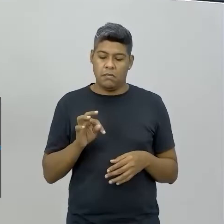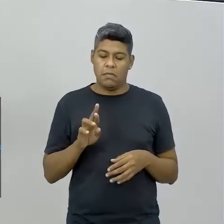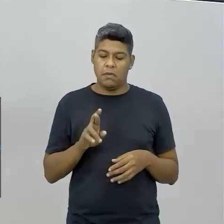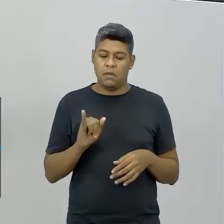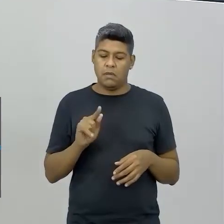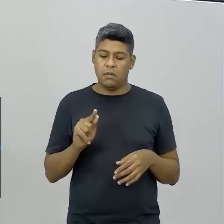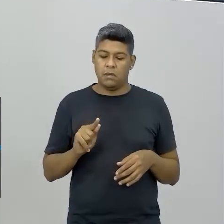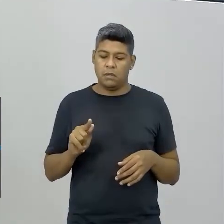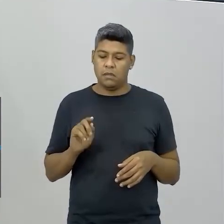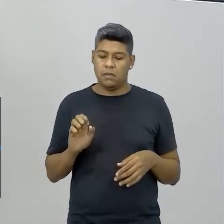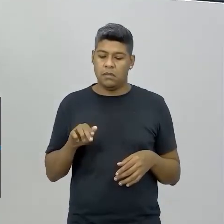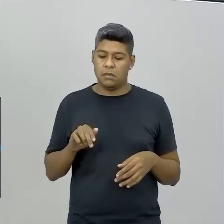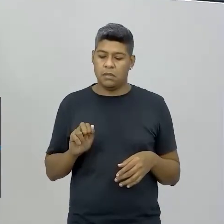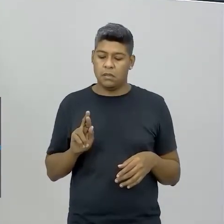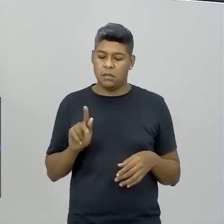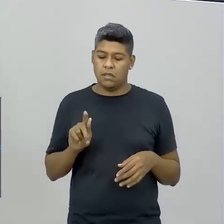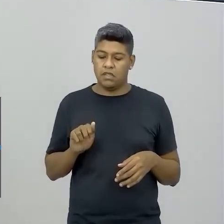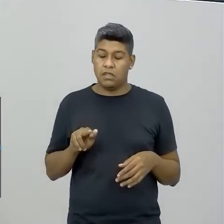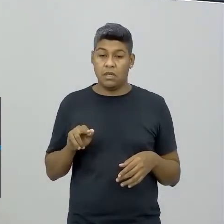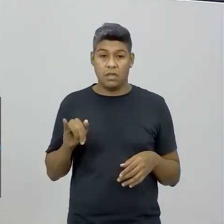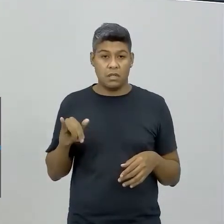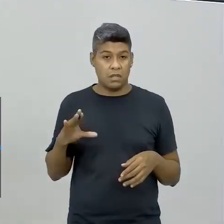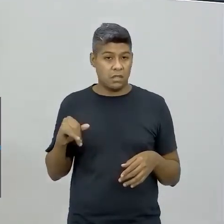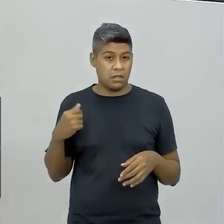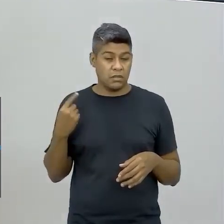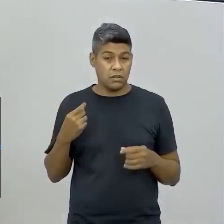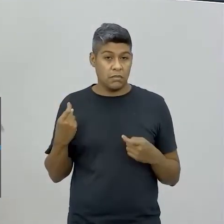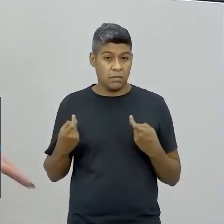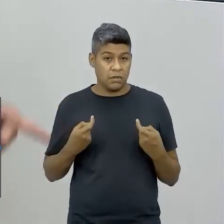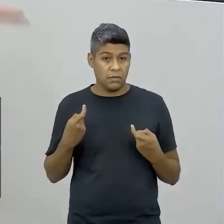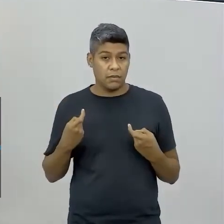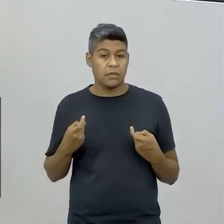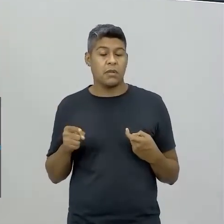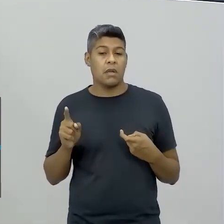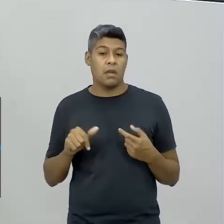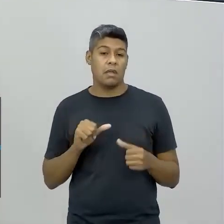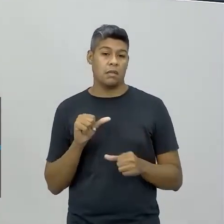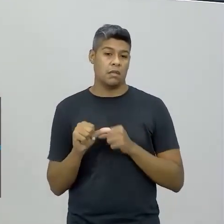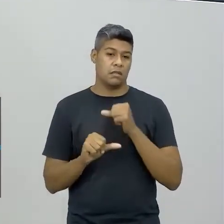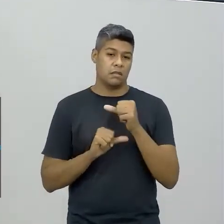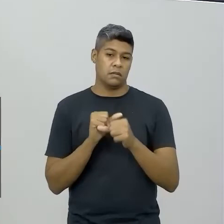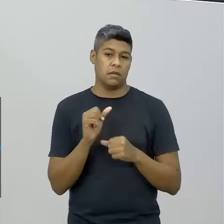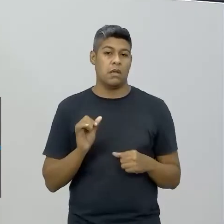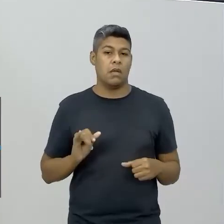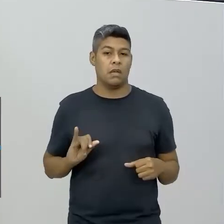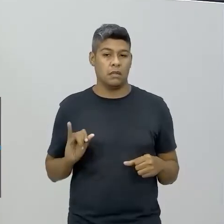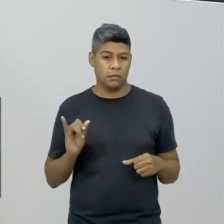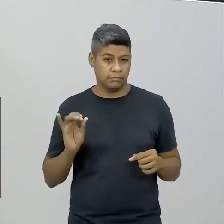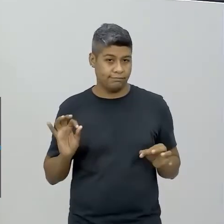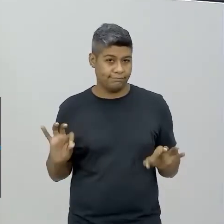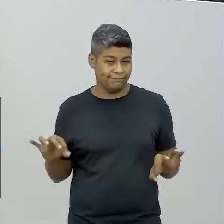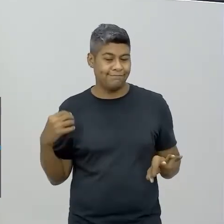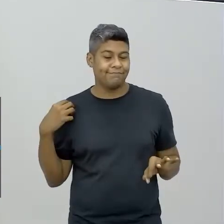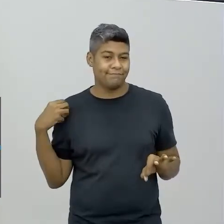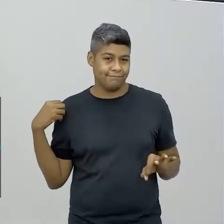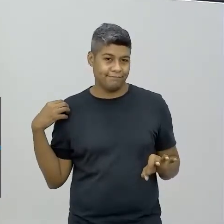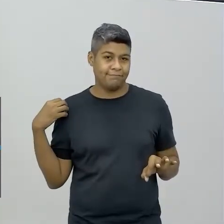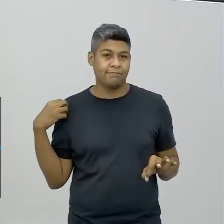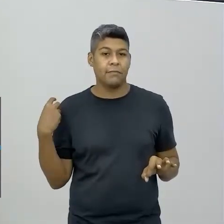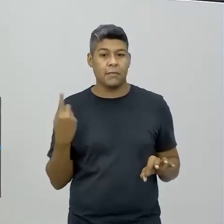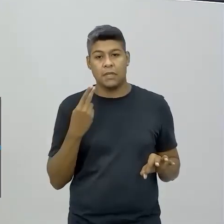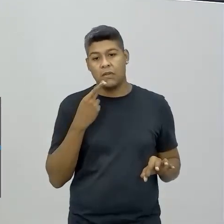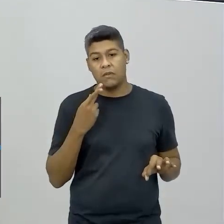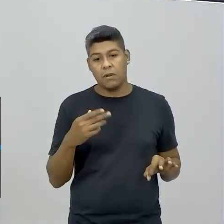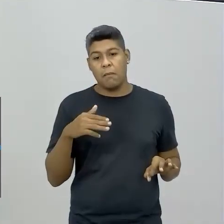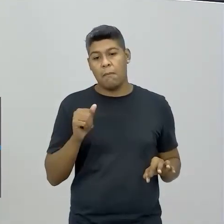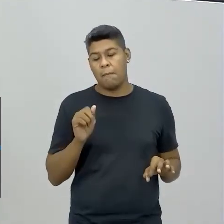as possibilidades, mas a nossa preocupação é pegar essa matriz e transformar em eletricidade, tá certo? Então, nós estamos falando da